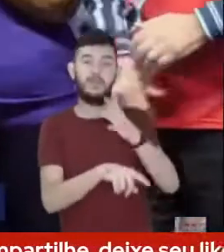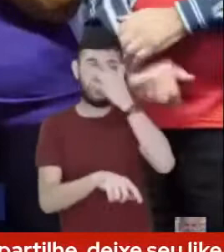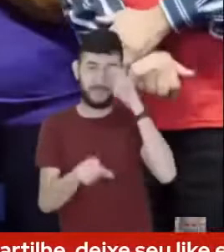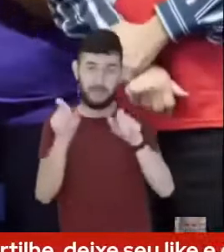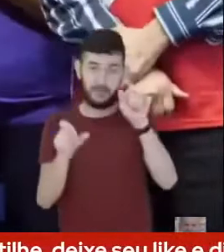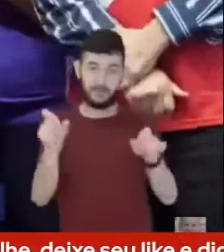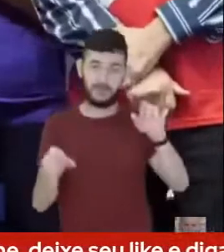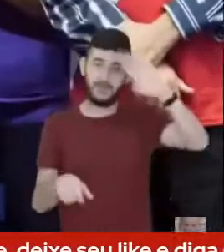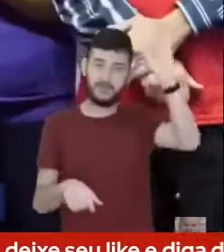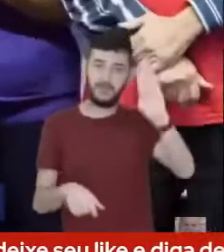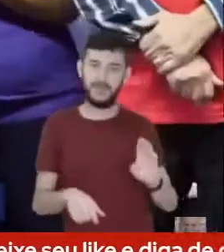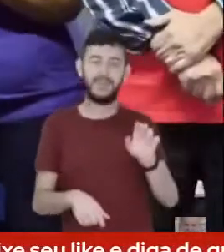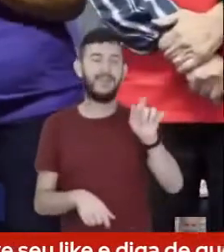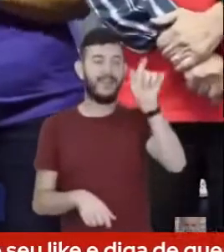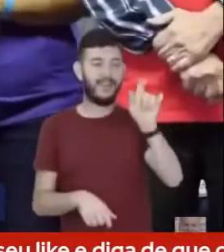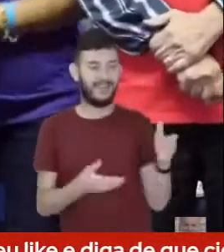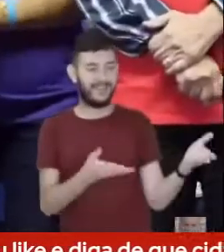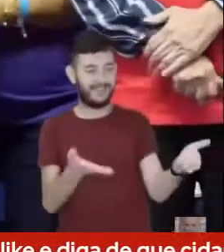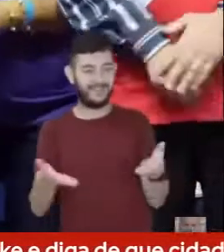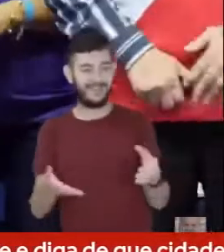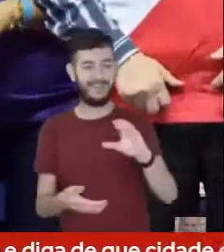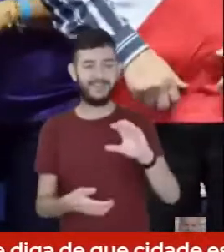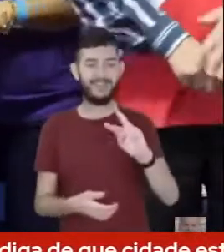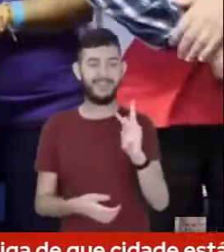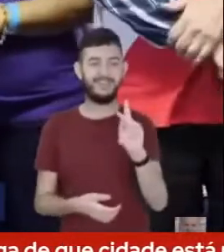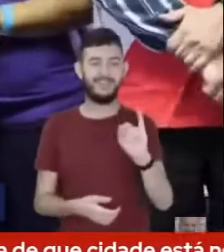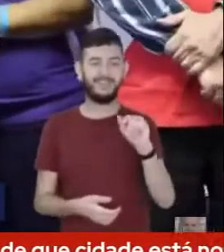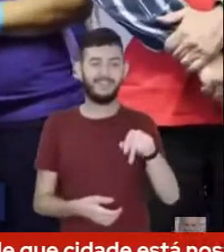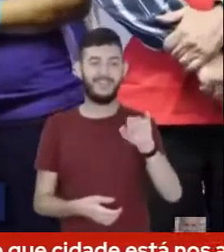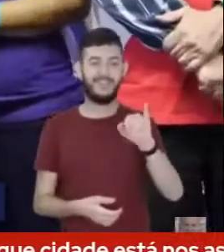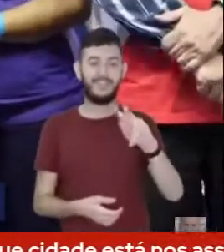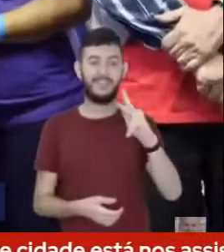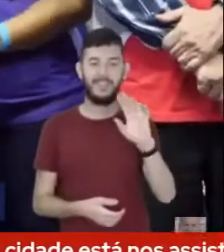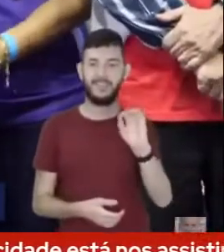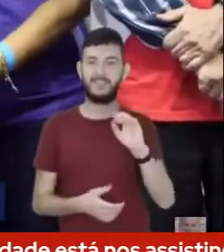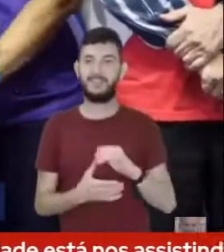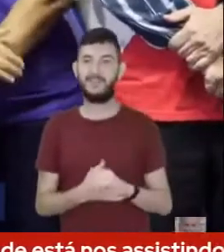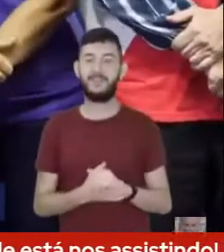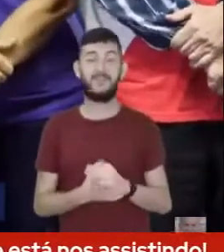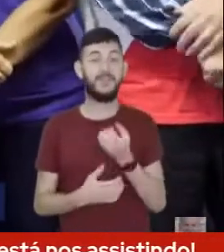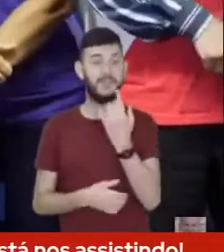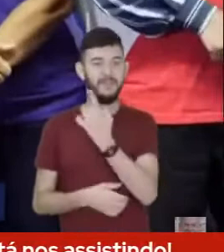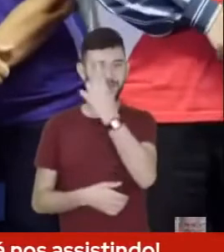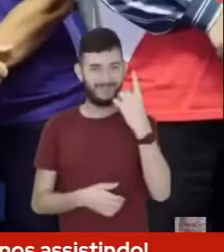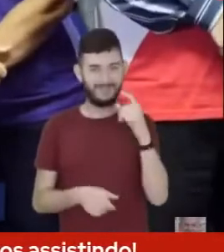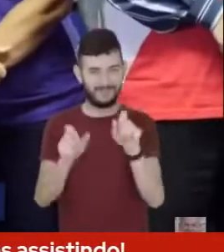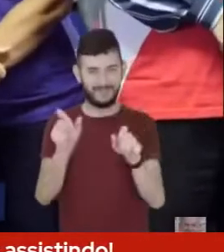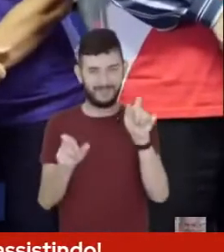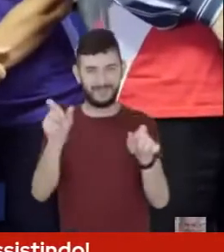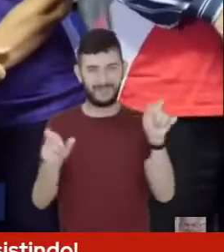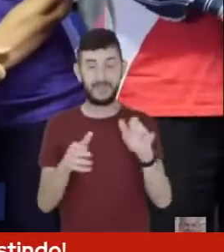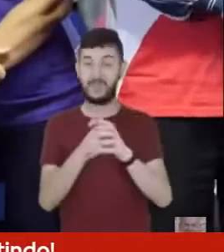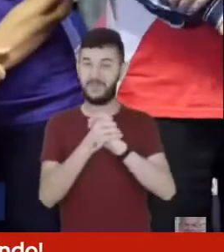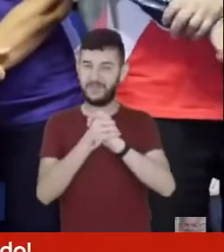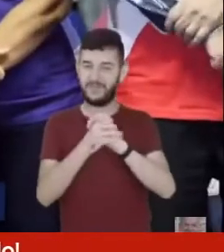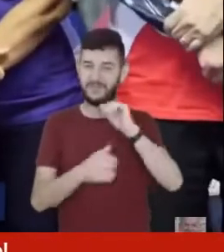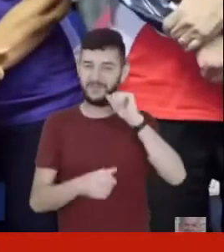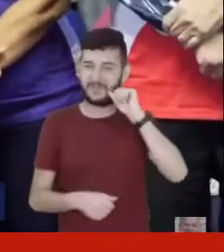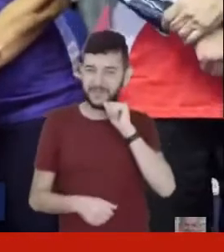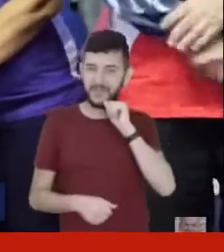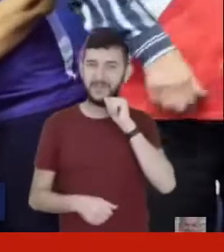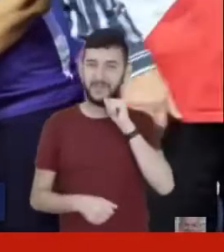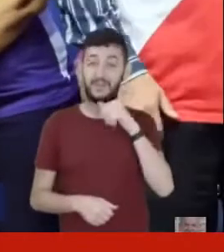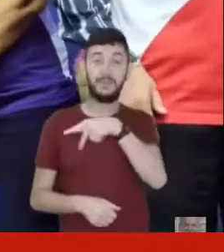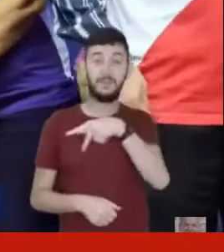Companheiros, bom dia a todos, a todas. Quero cumprimentar aqui a todas as mulheres. Quero iniciar dizendo, presidente Lula,